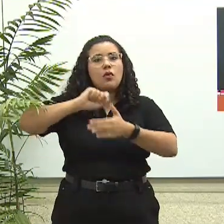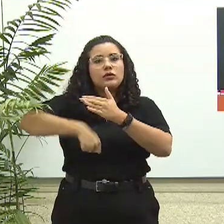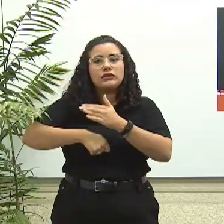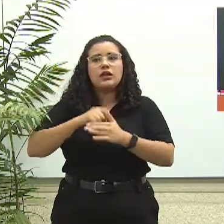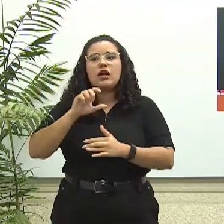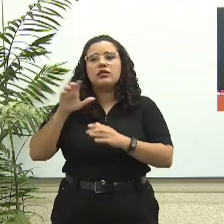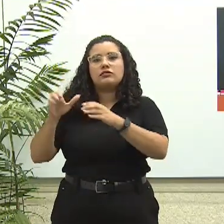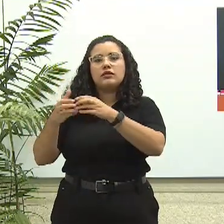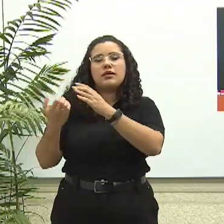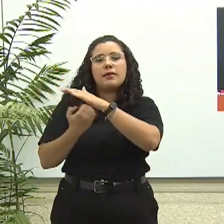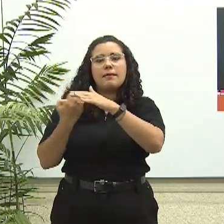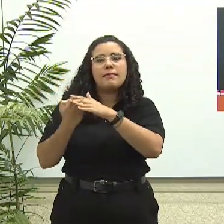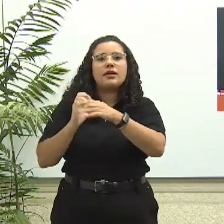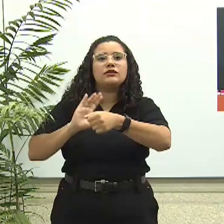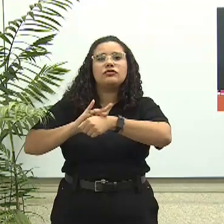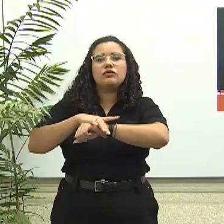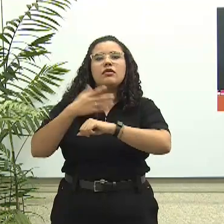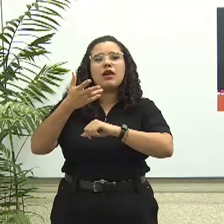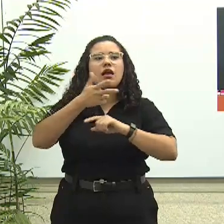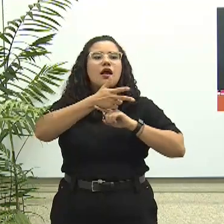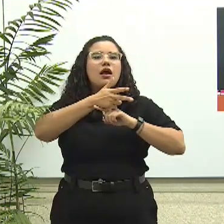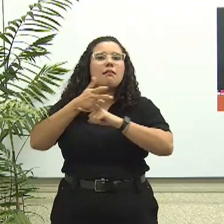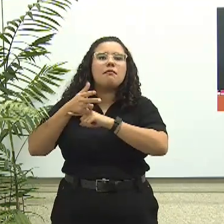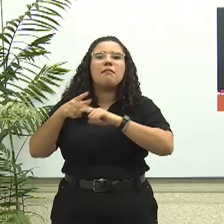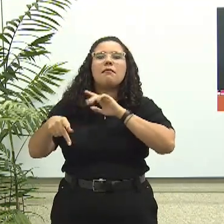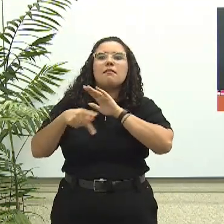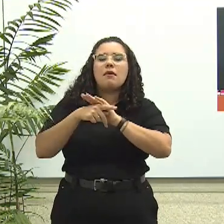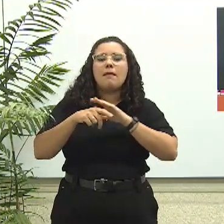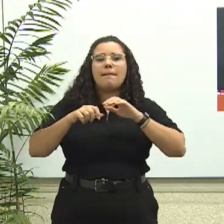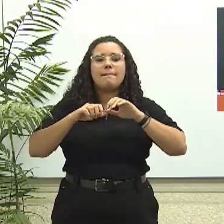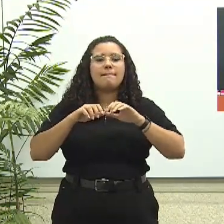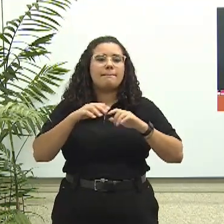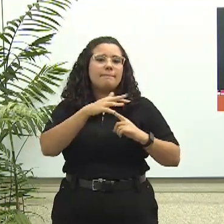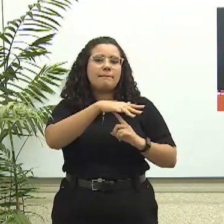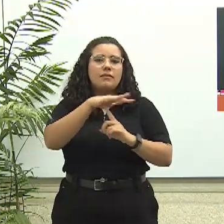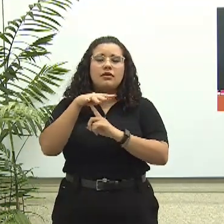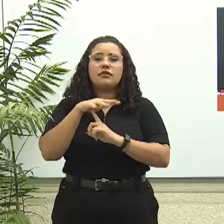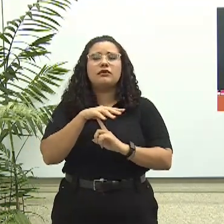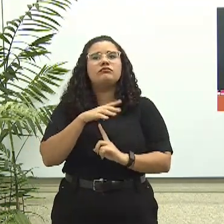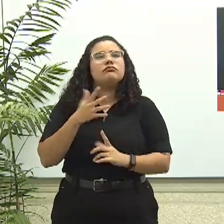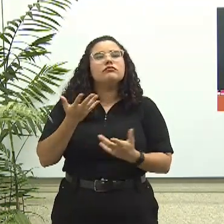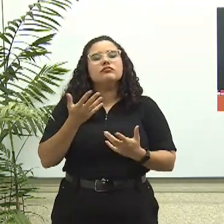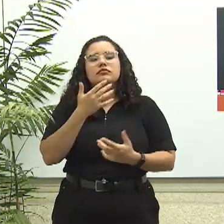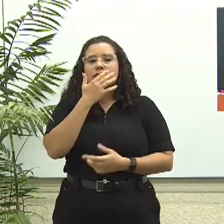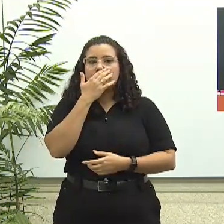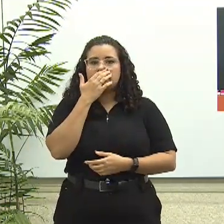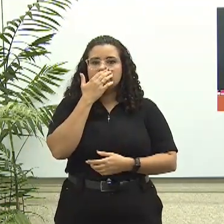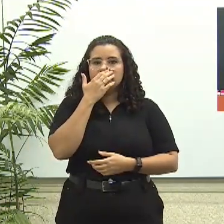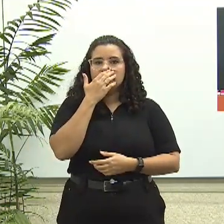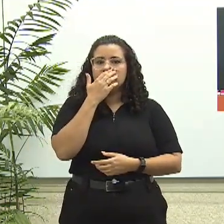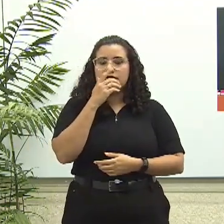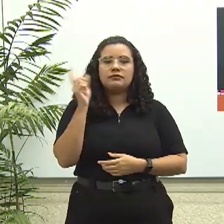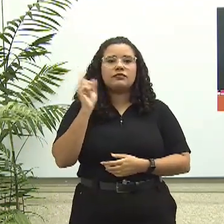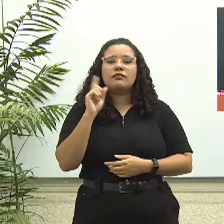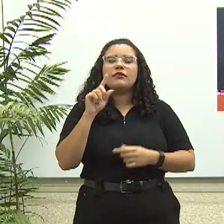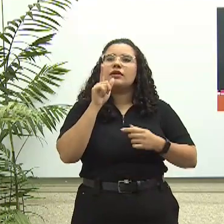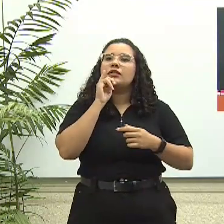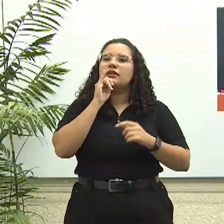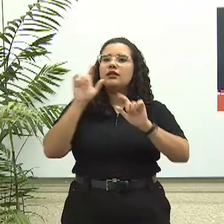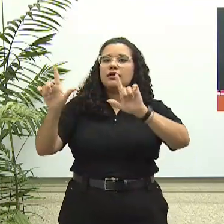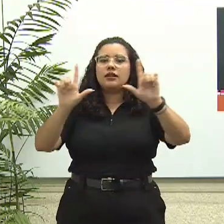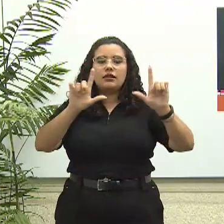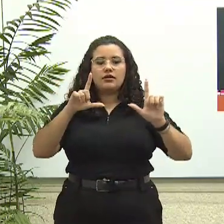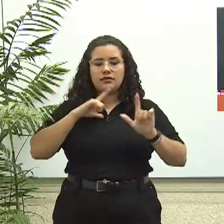segurança para colocar câmera na praça câmera só a câmera não tem alguém lá assim não é o aquela tela com 50 pessoas que tem alguém assim